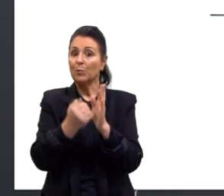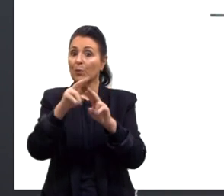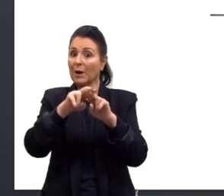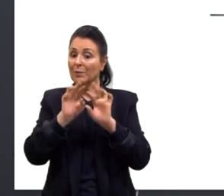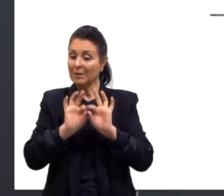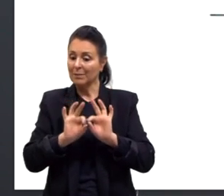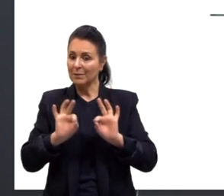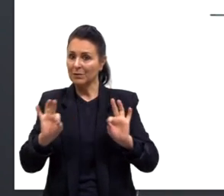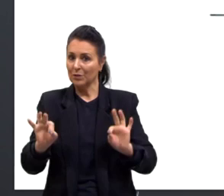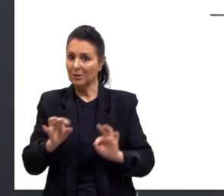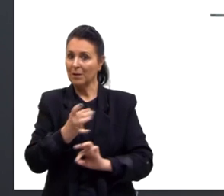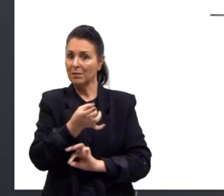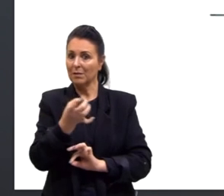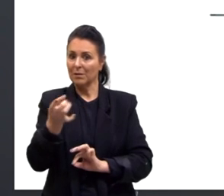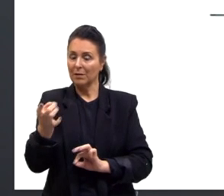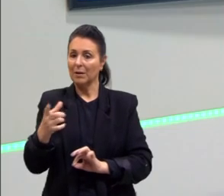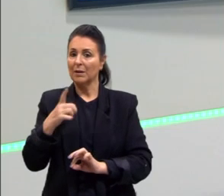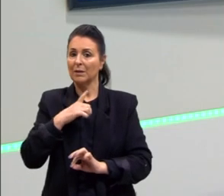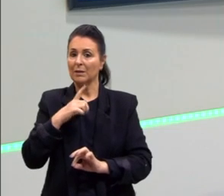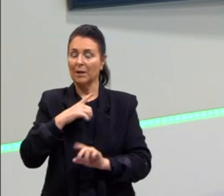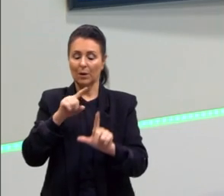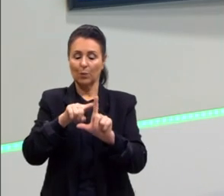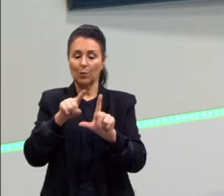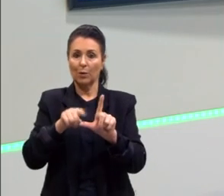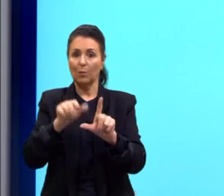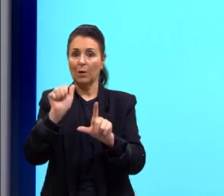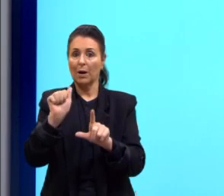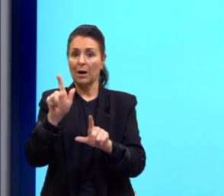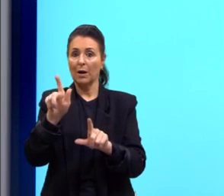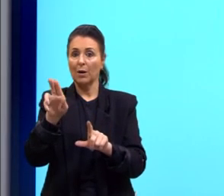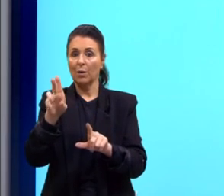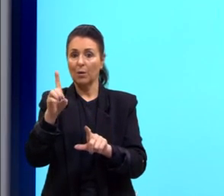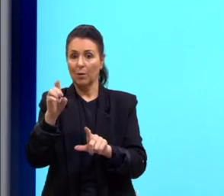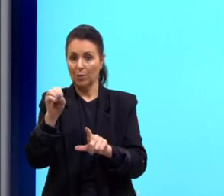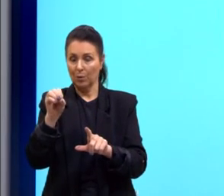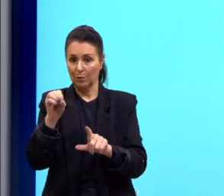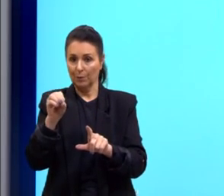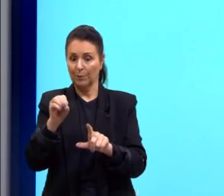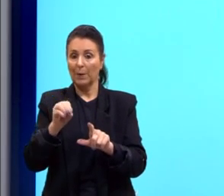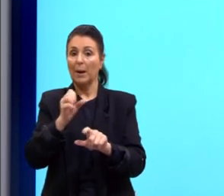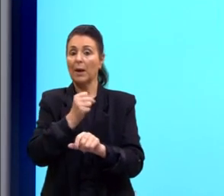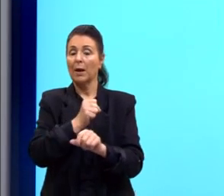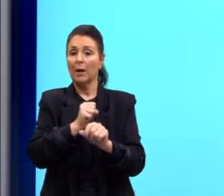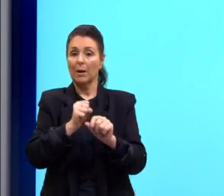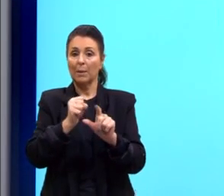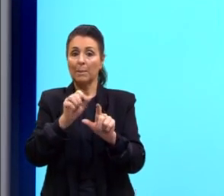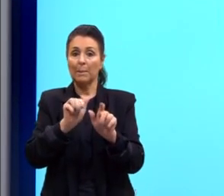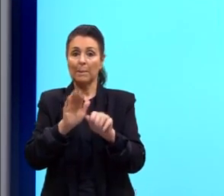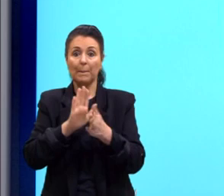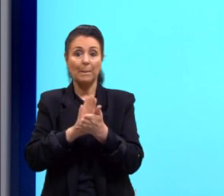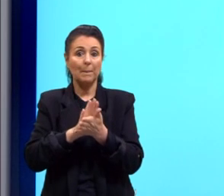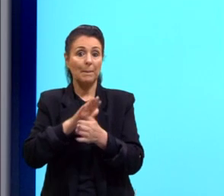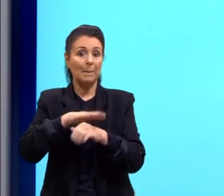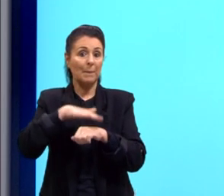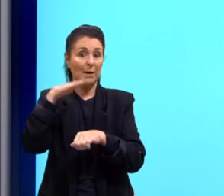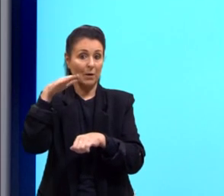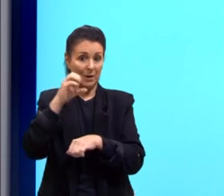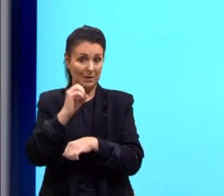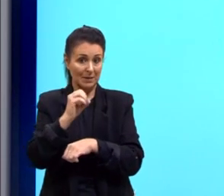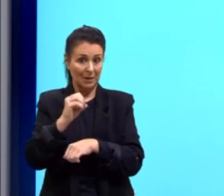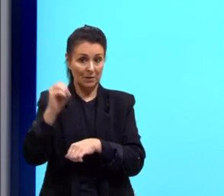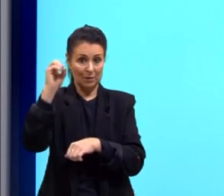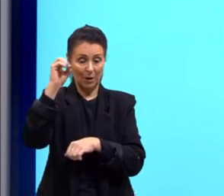medida deles tá o ângulo então pode ser Agudo quando ele tem uma medida maior do que 0